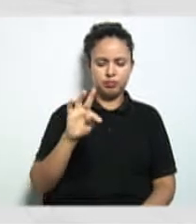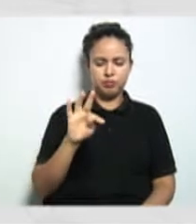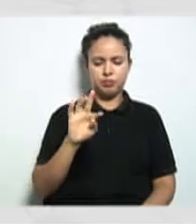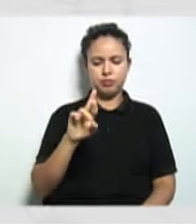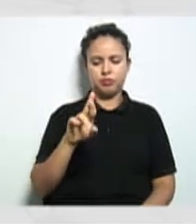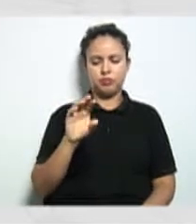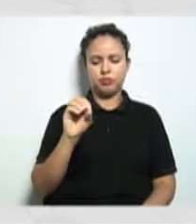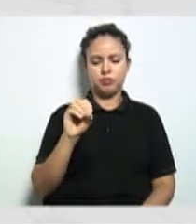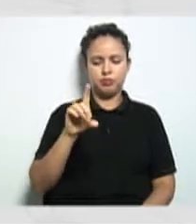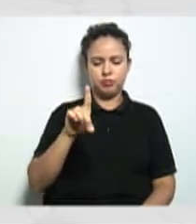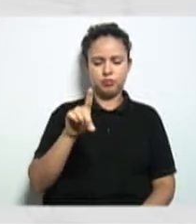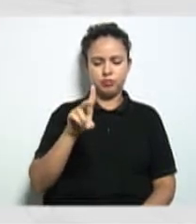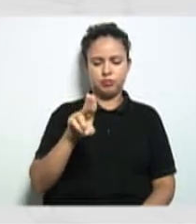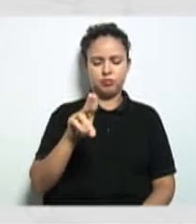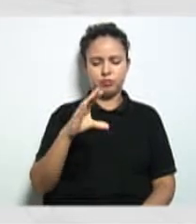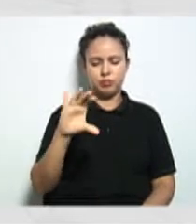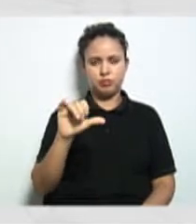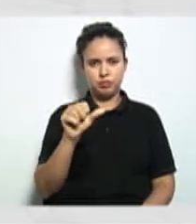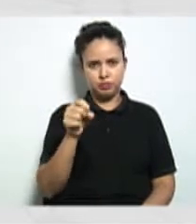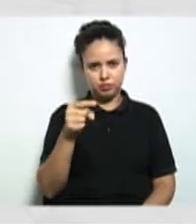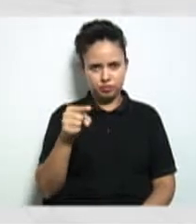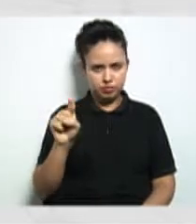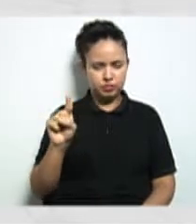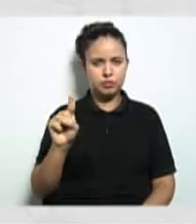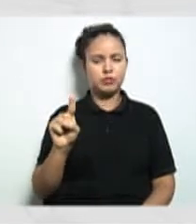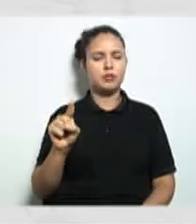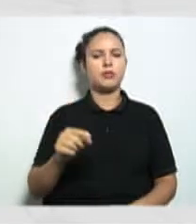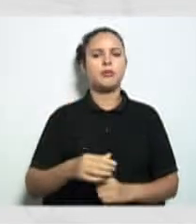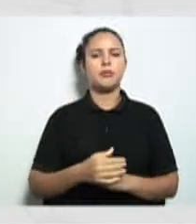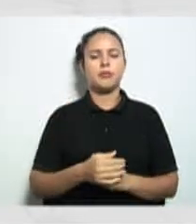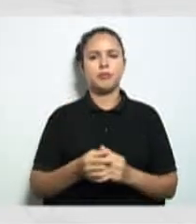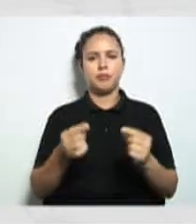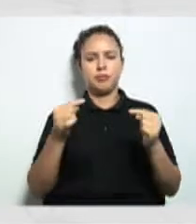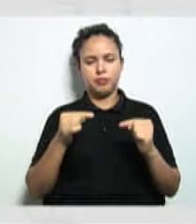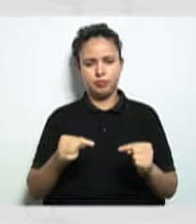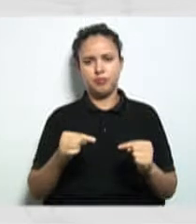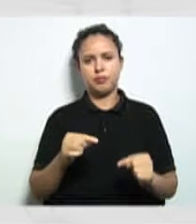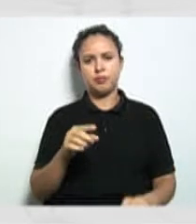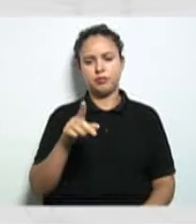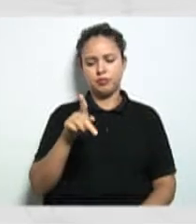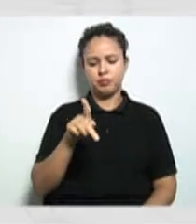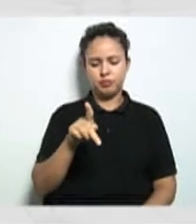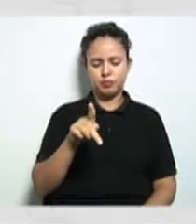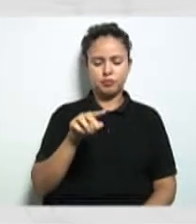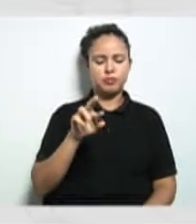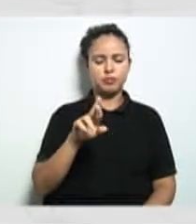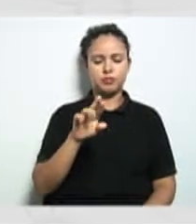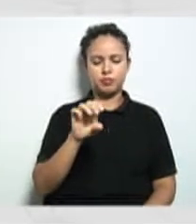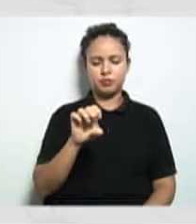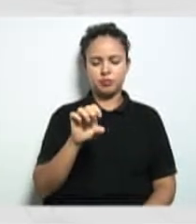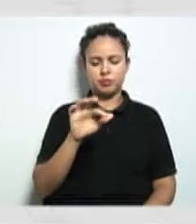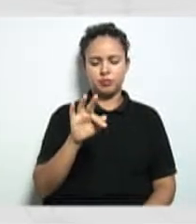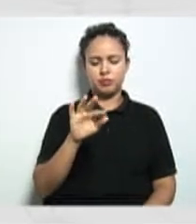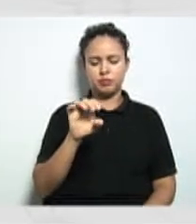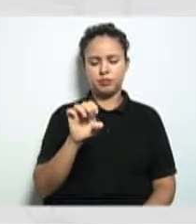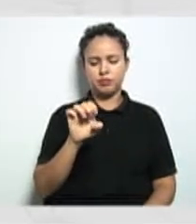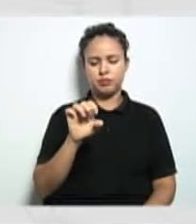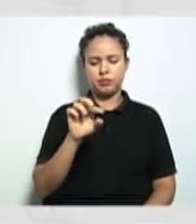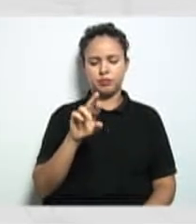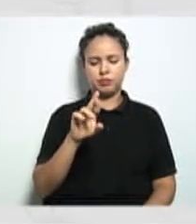o trabalho, do que está se tratando. O referencial teórico, que é o elemento onde